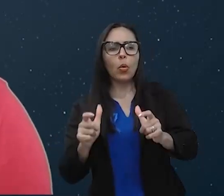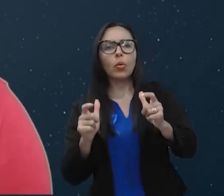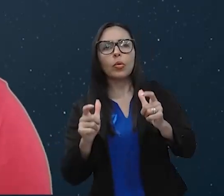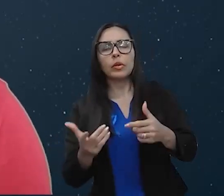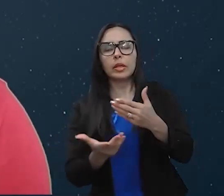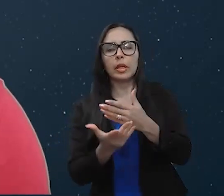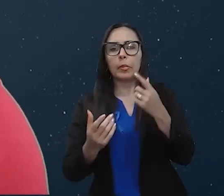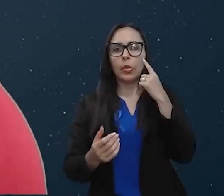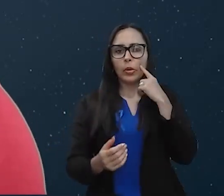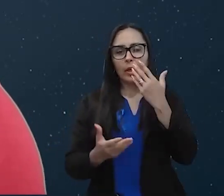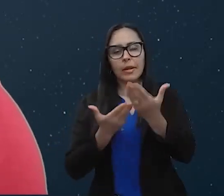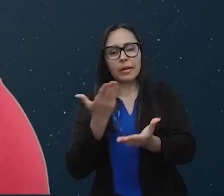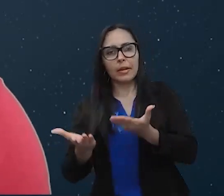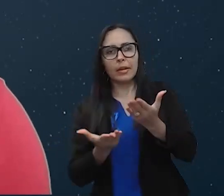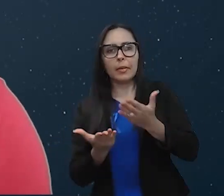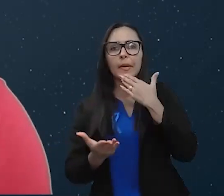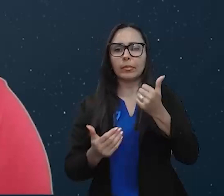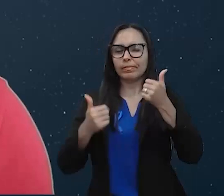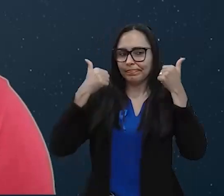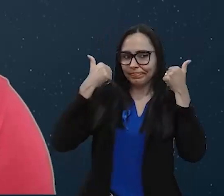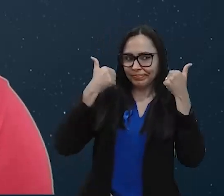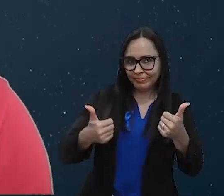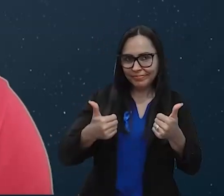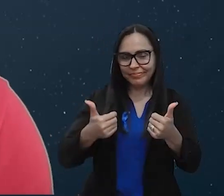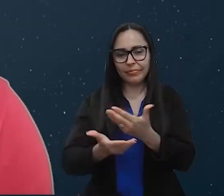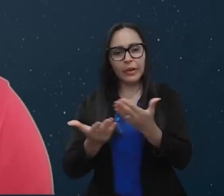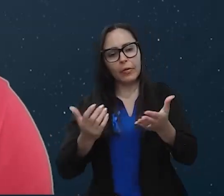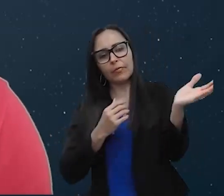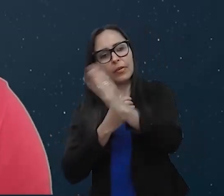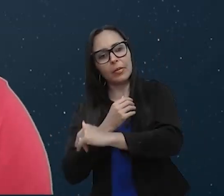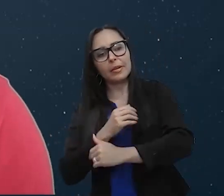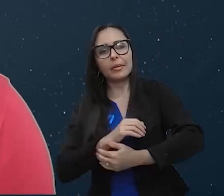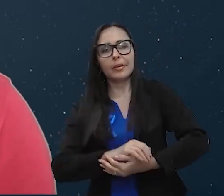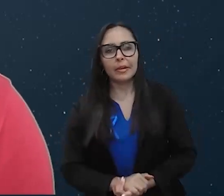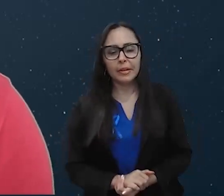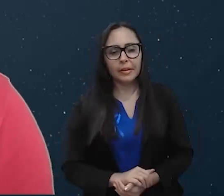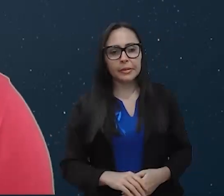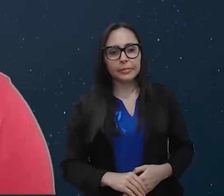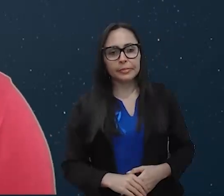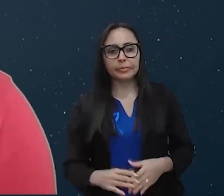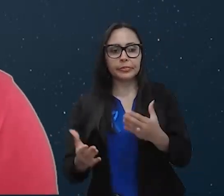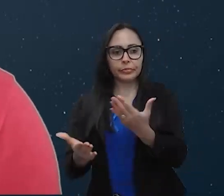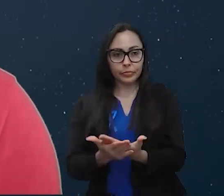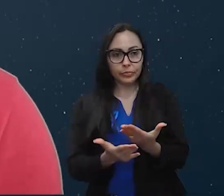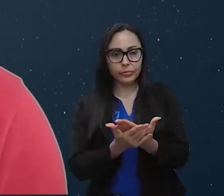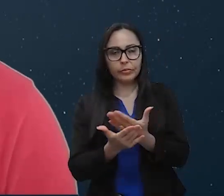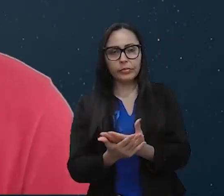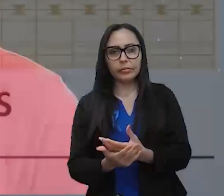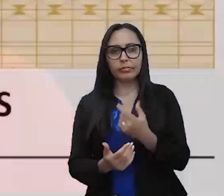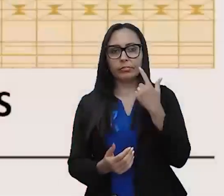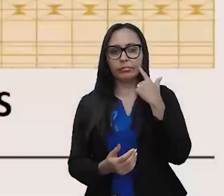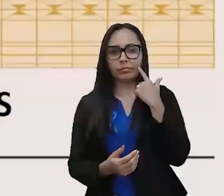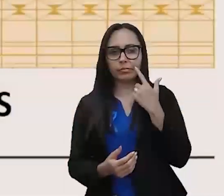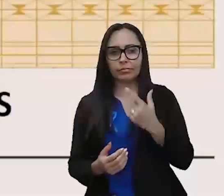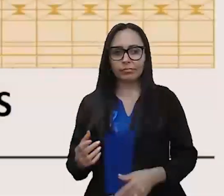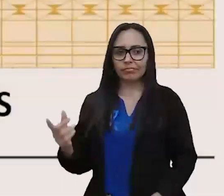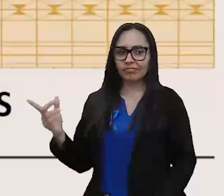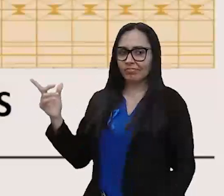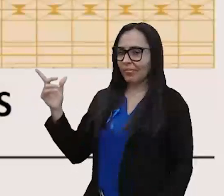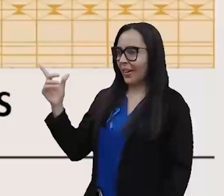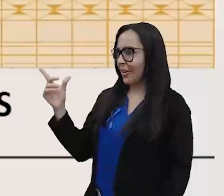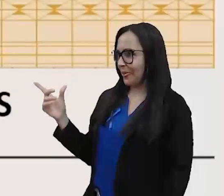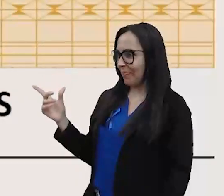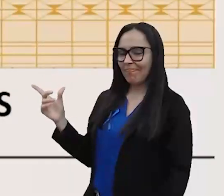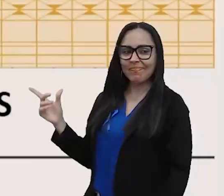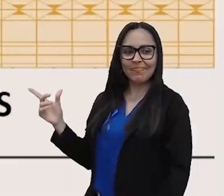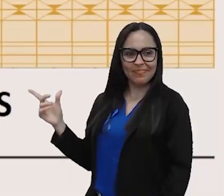para poder te atender melhor, tá certo? Show de bola? Então vamos embora para a aula de hoje. A aula de hoje na tela geral, Robertão coloca